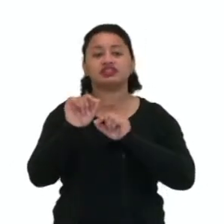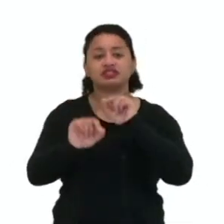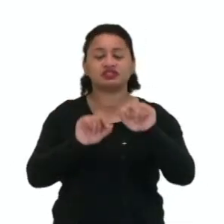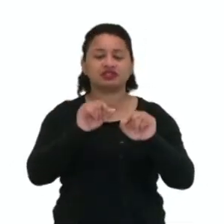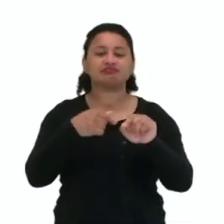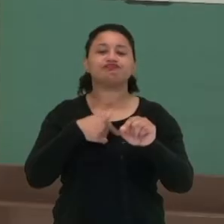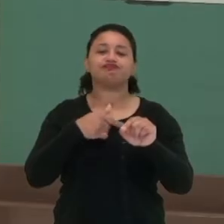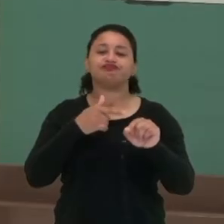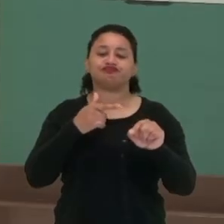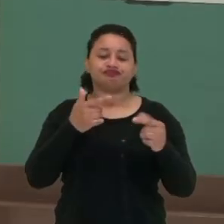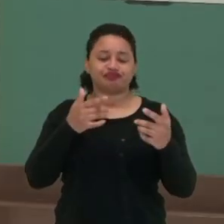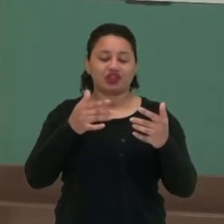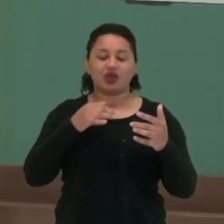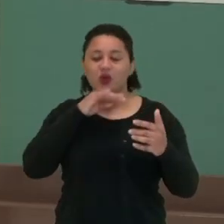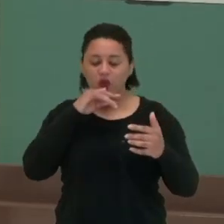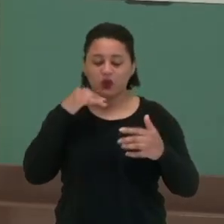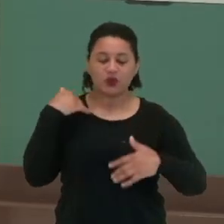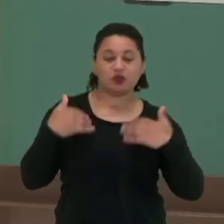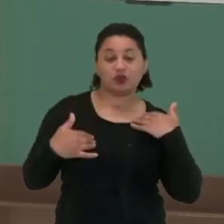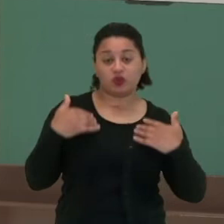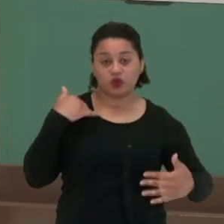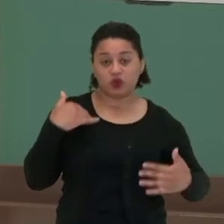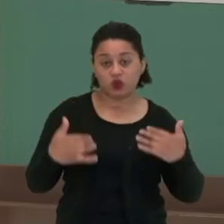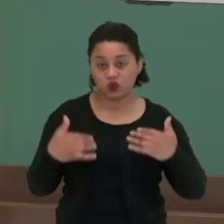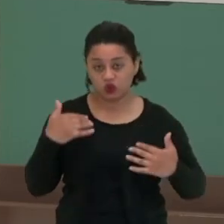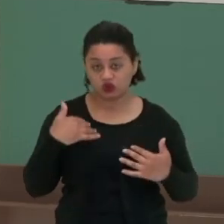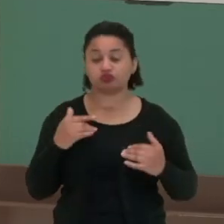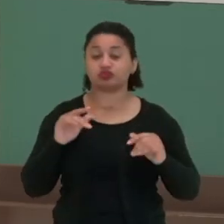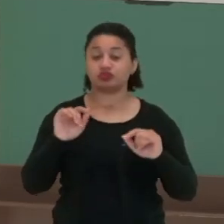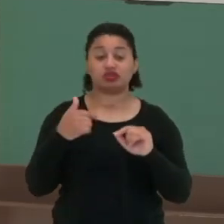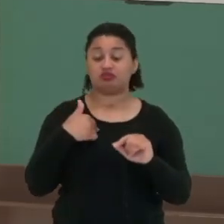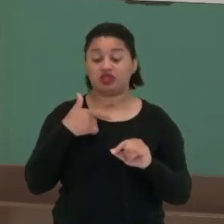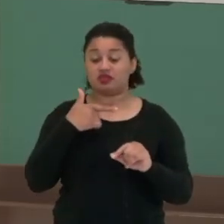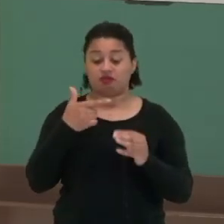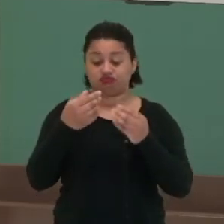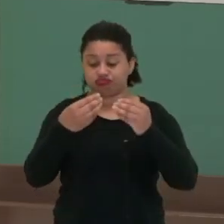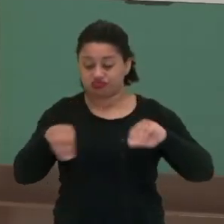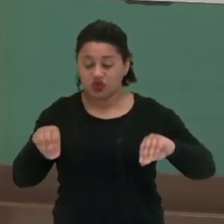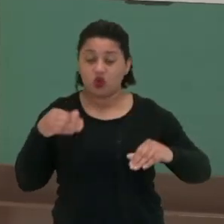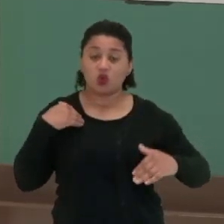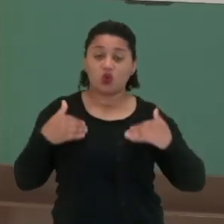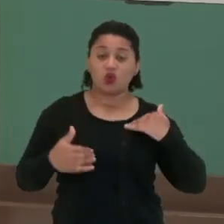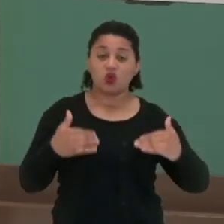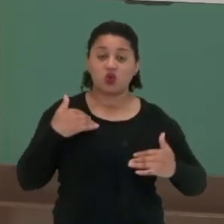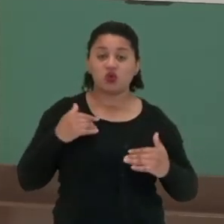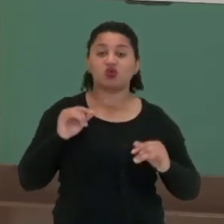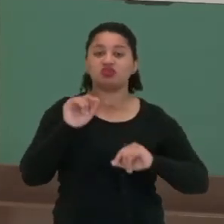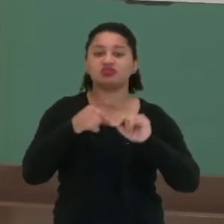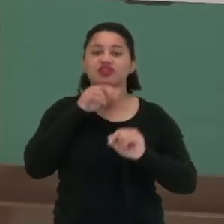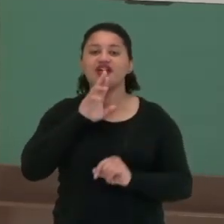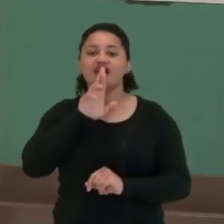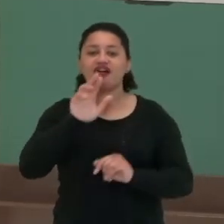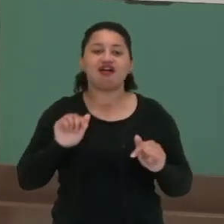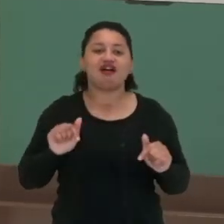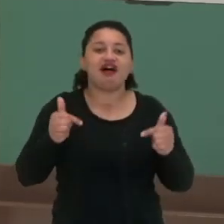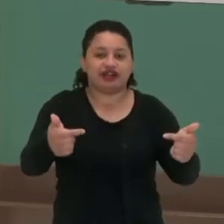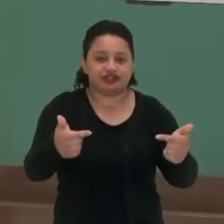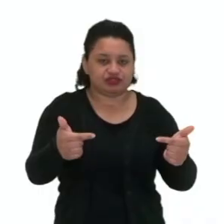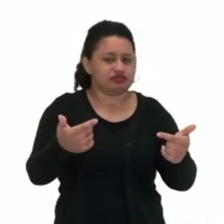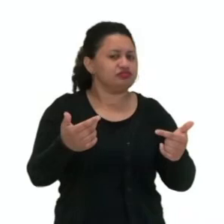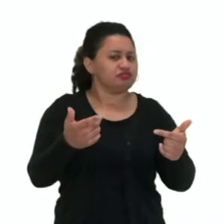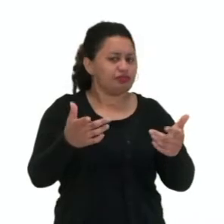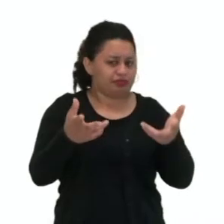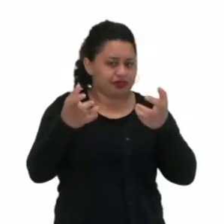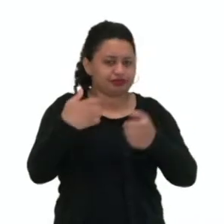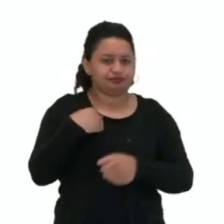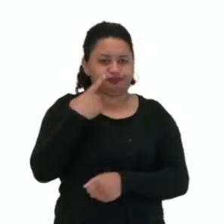nosso organismo, ao nosso corpo. Para não nos prejudicar, o corpo faz uma resposta. Olha que interessante!